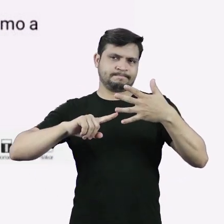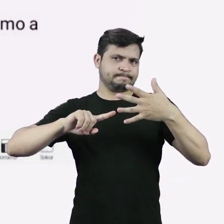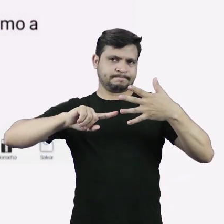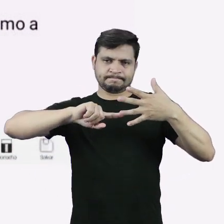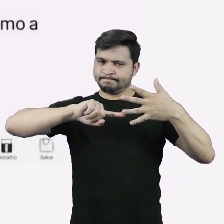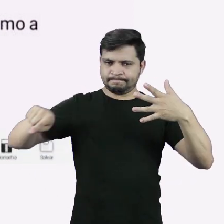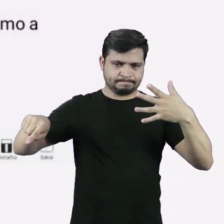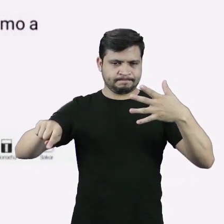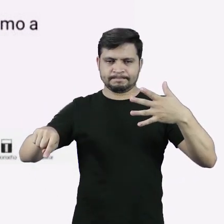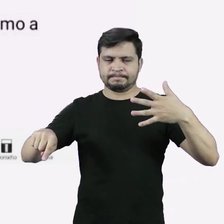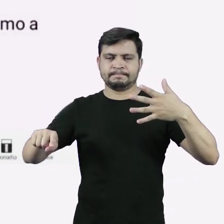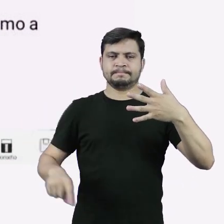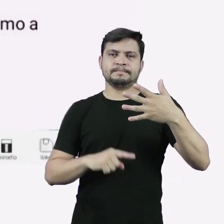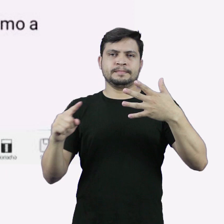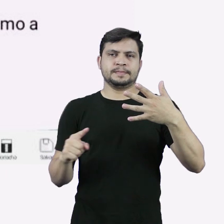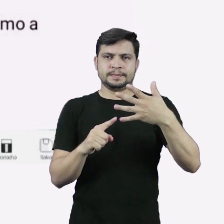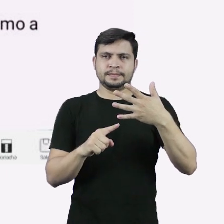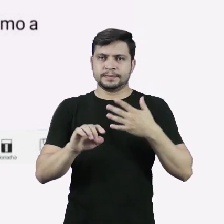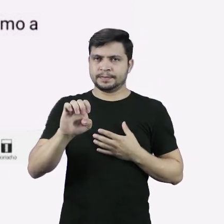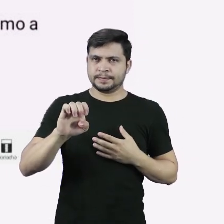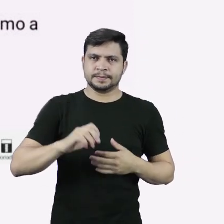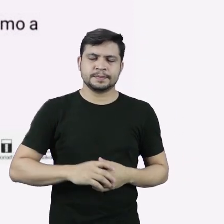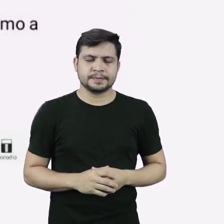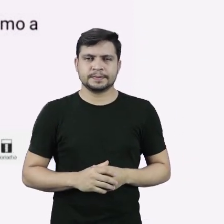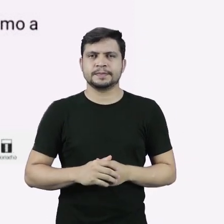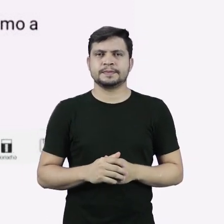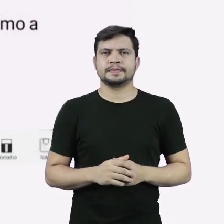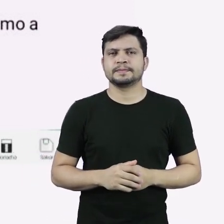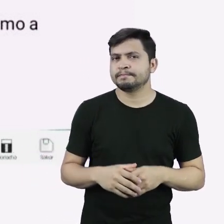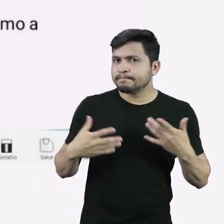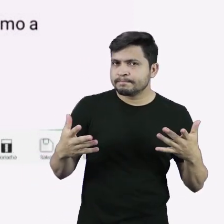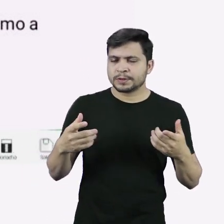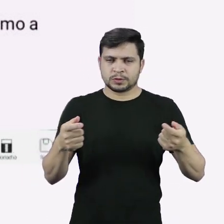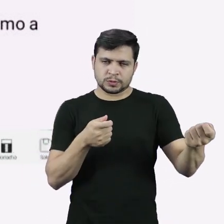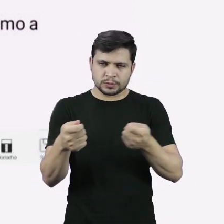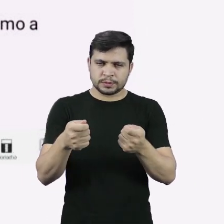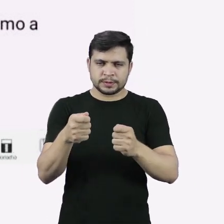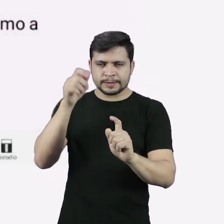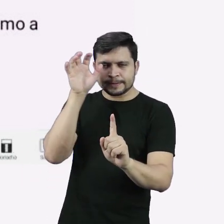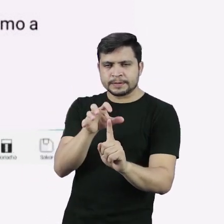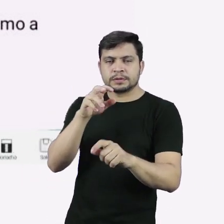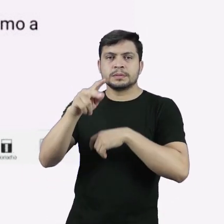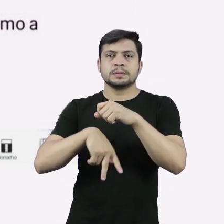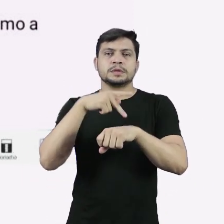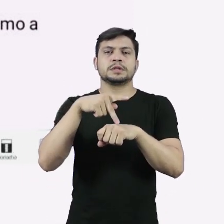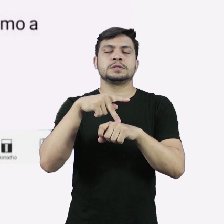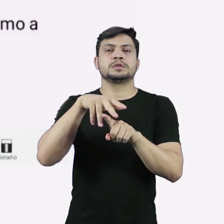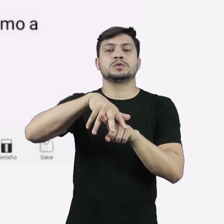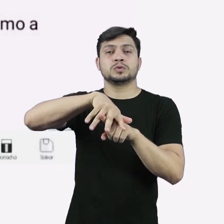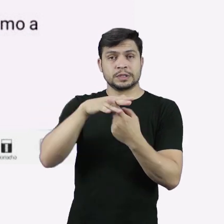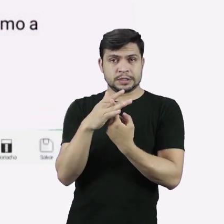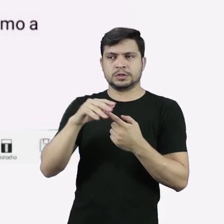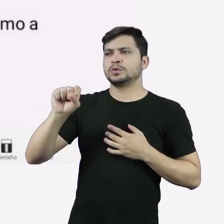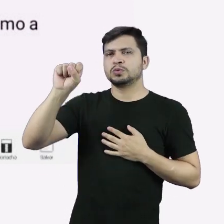item está incorreto. Letra E. Domínio dos países socialistas do sul do globo